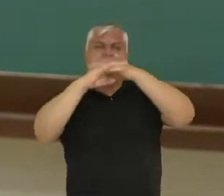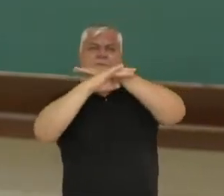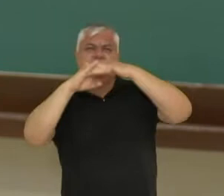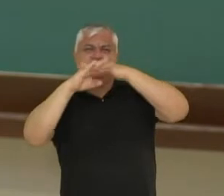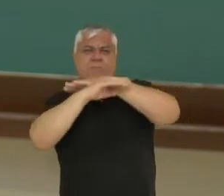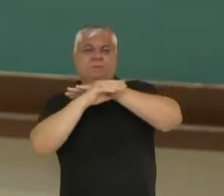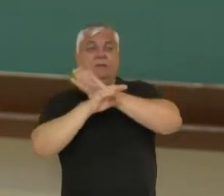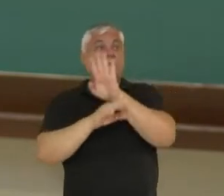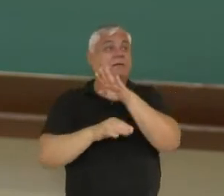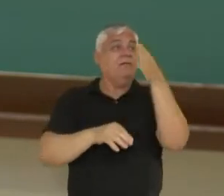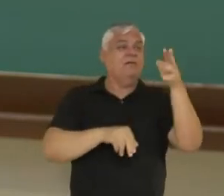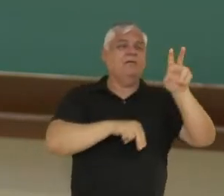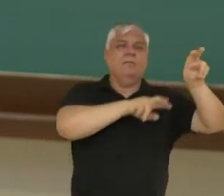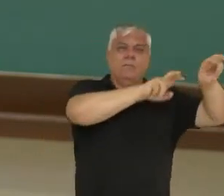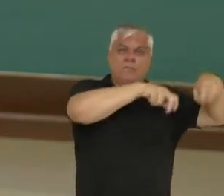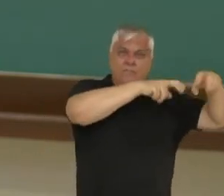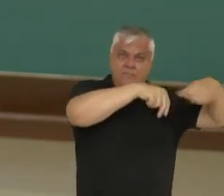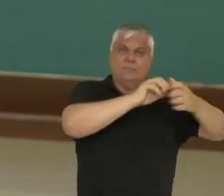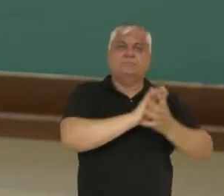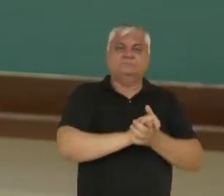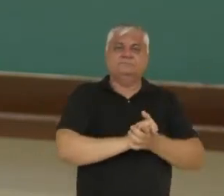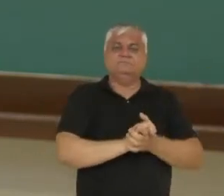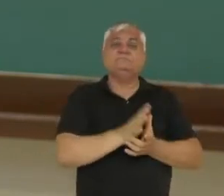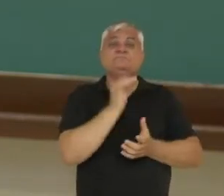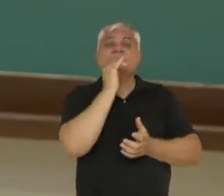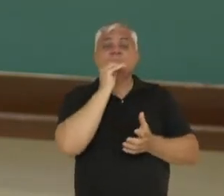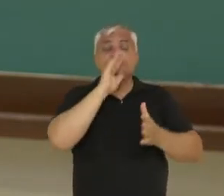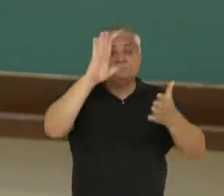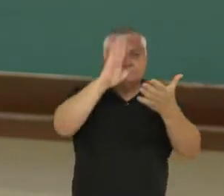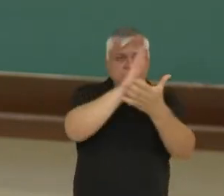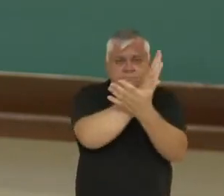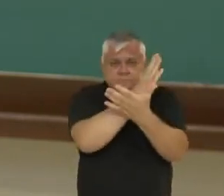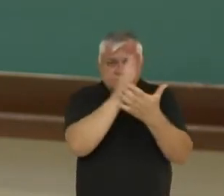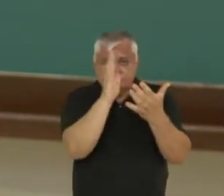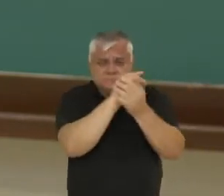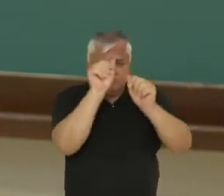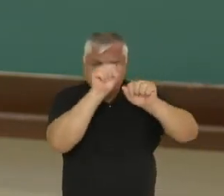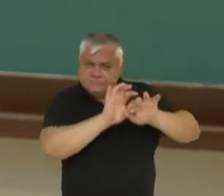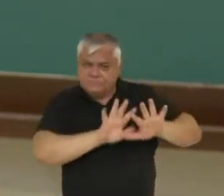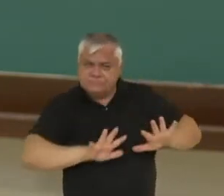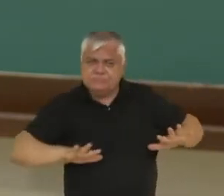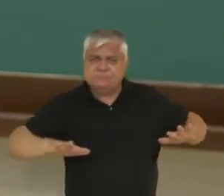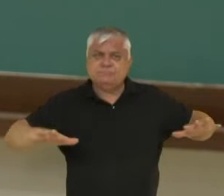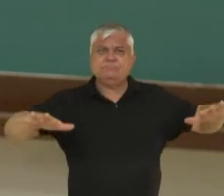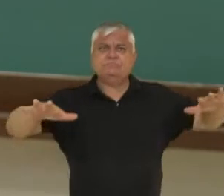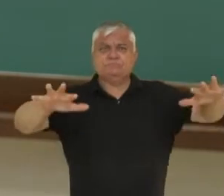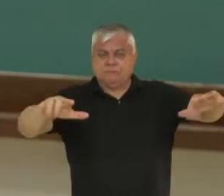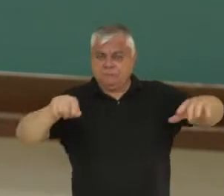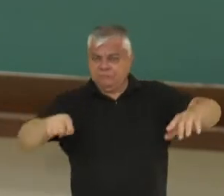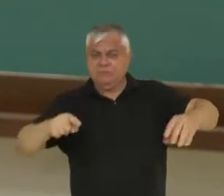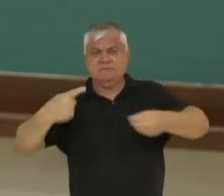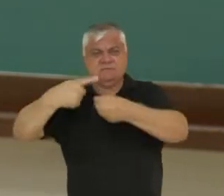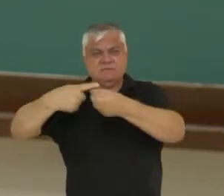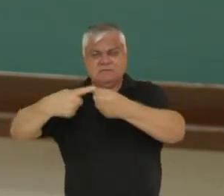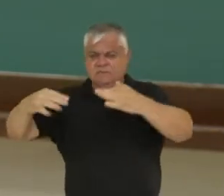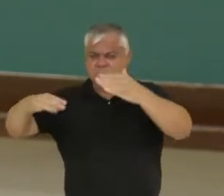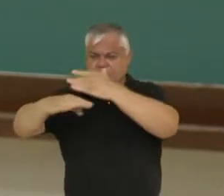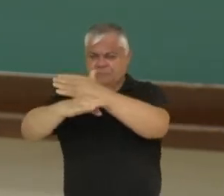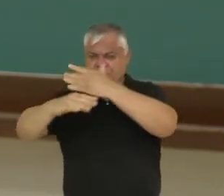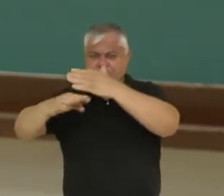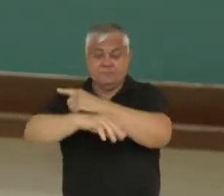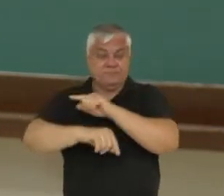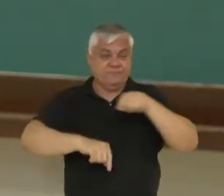rural. Dentro dessa perspectiva de distribuição de todas as áreas, sejam elas urbanas e rurais, é que nós